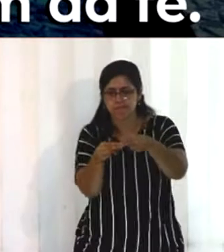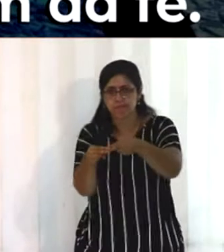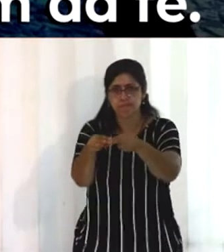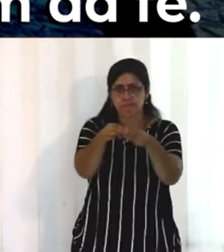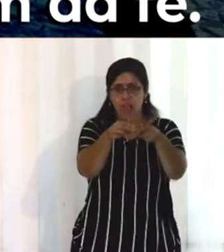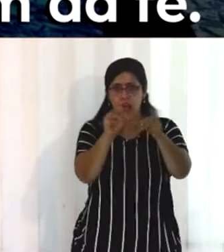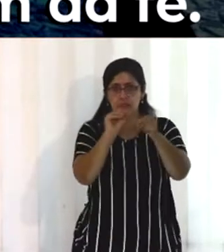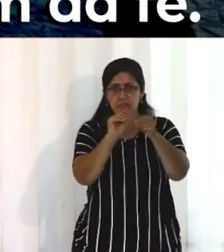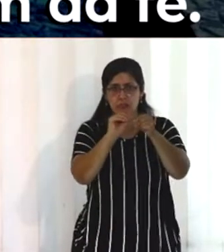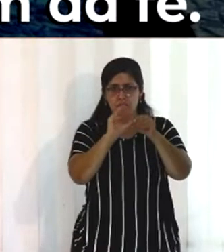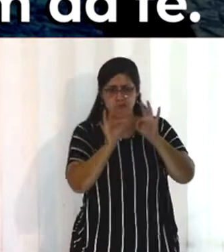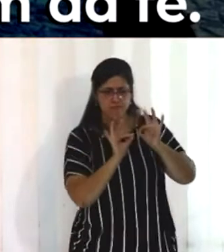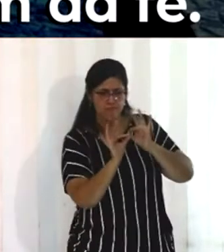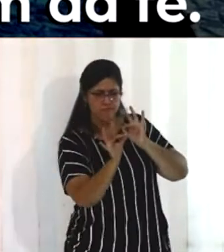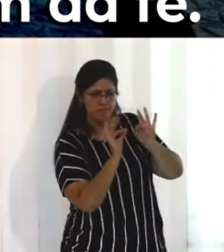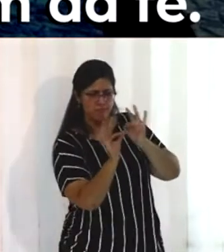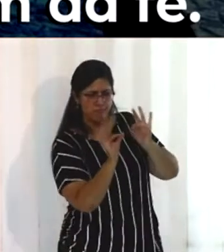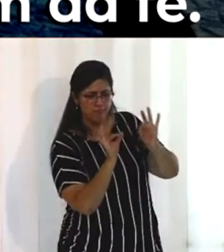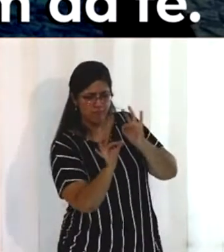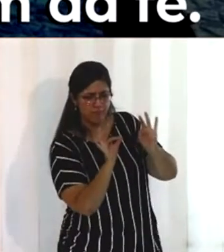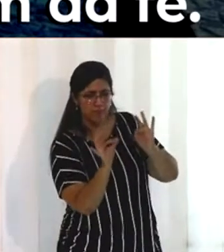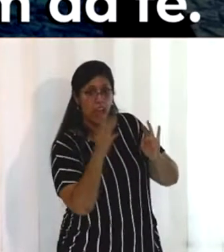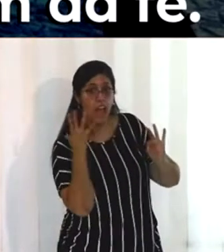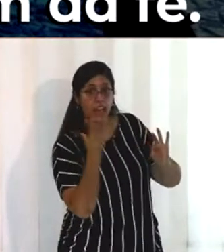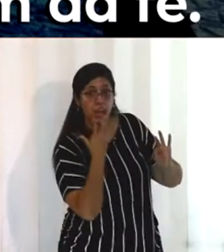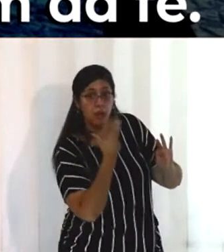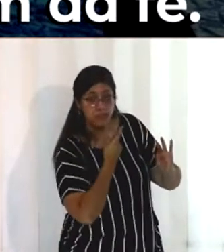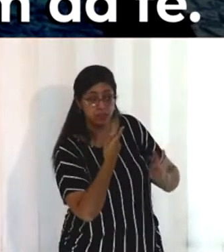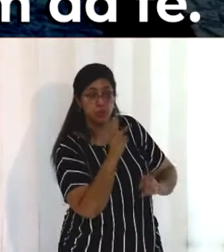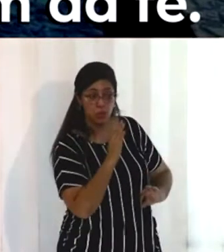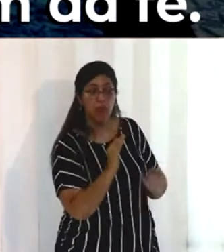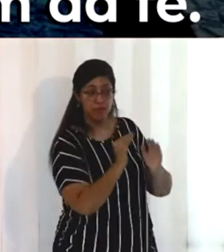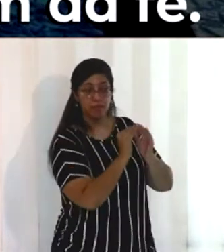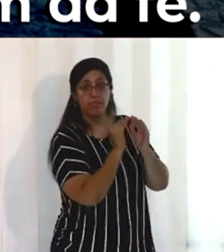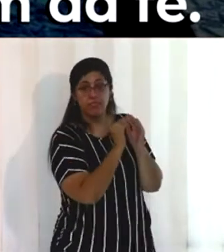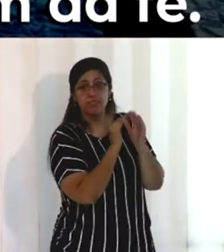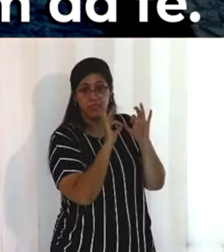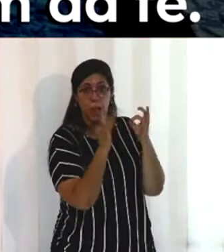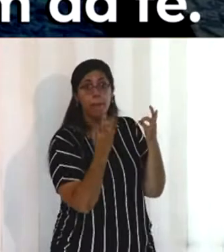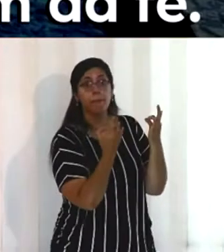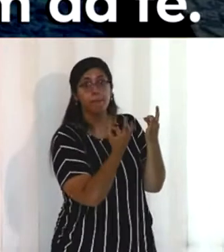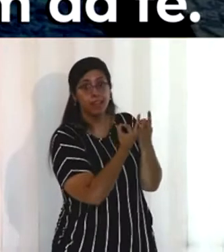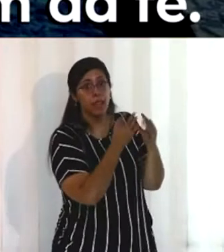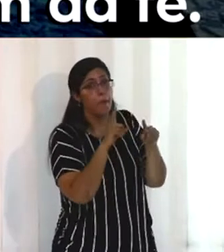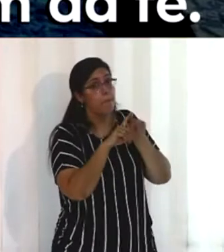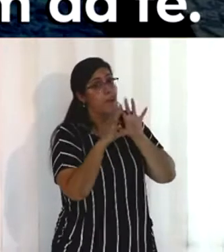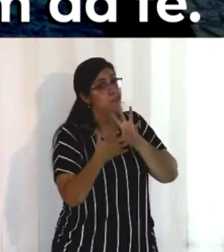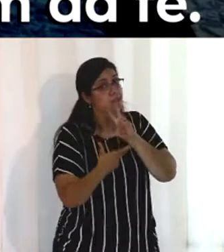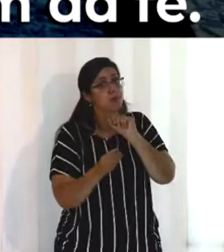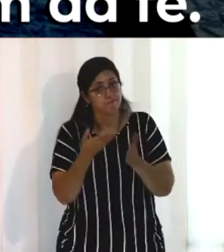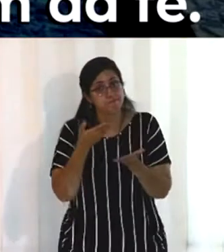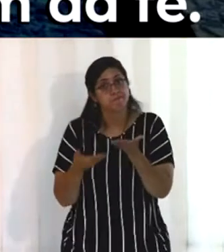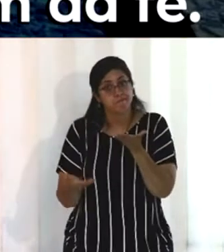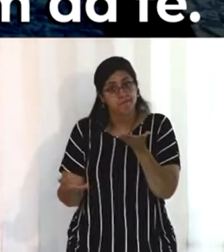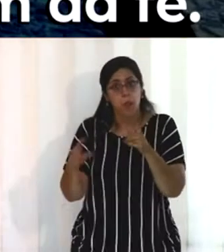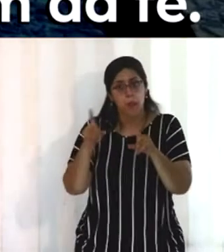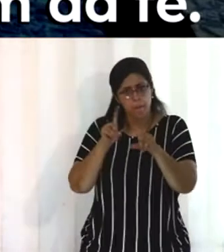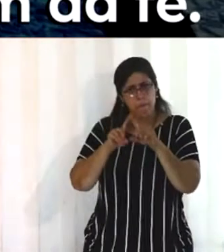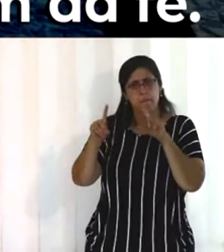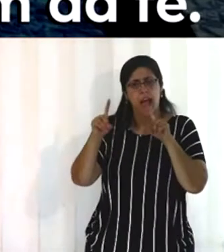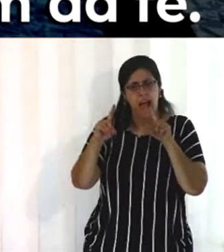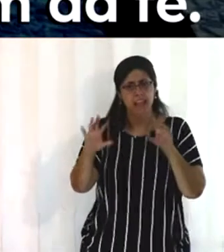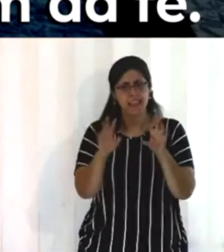uma arca para a salvação de sua casa, pela qual condenou o mundo e se tornou herdeiro